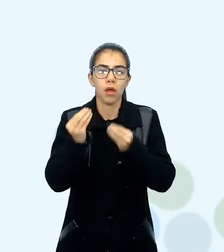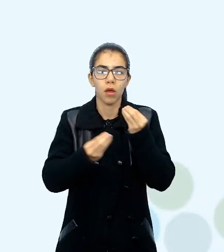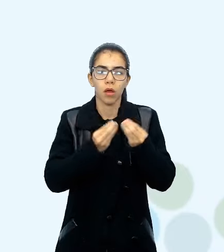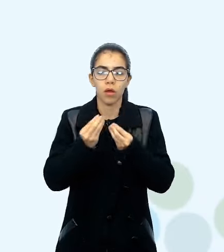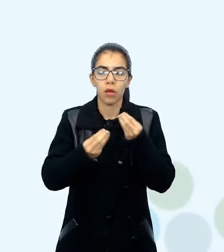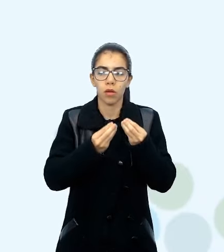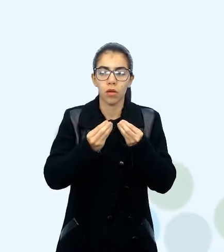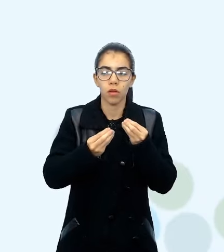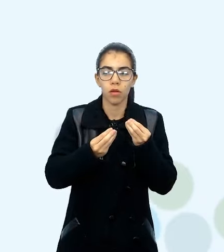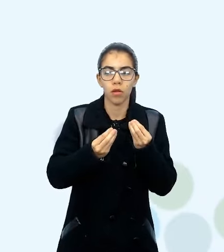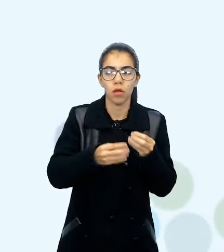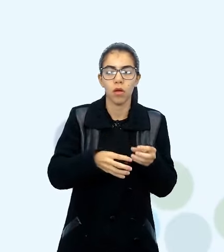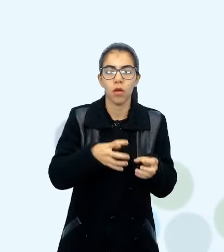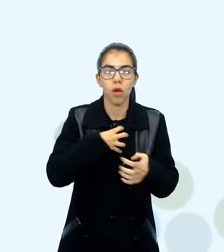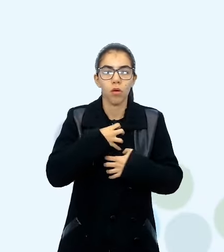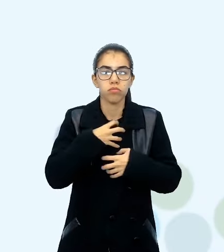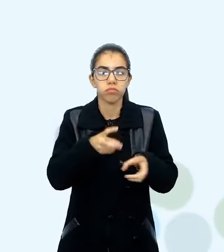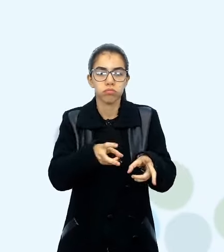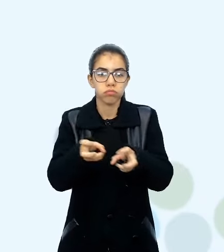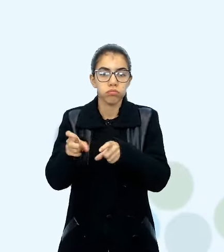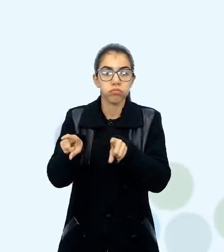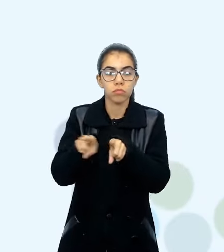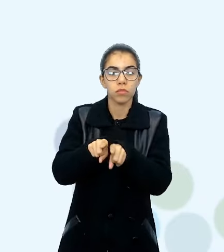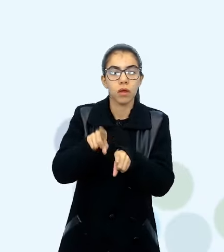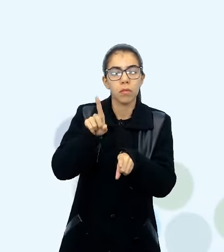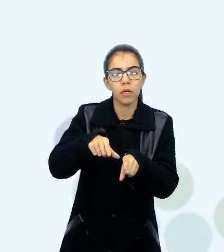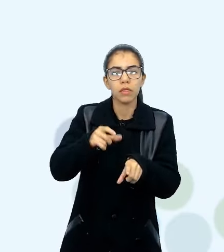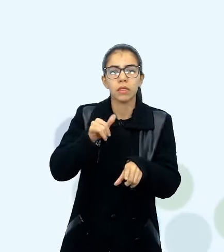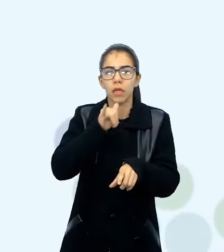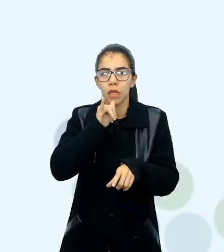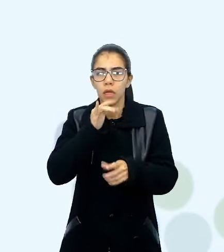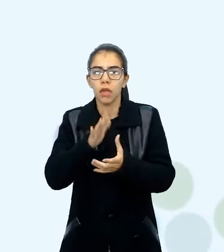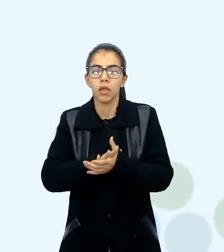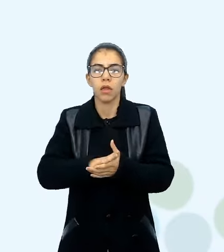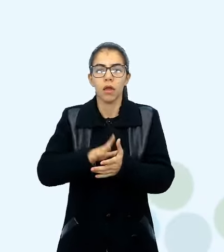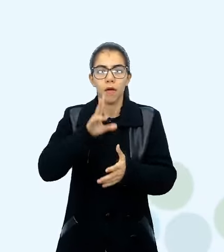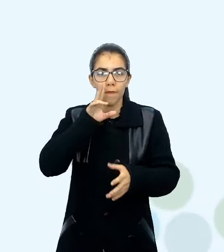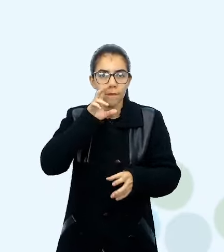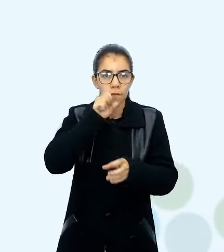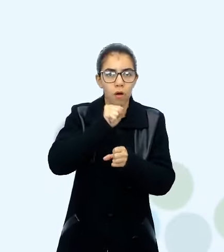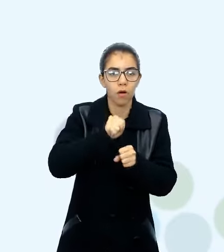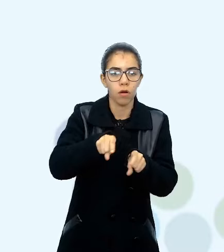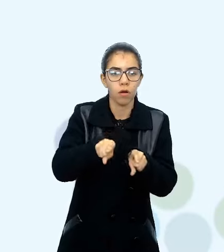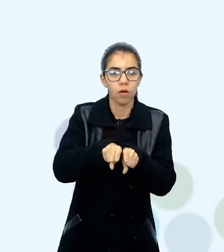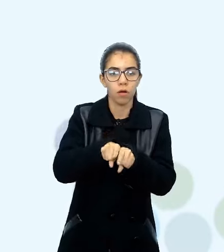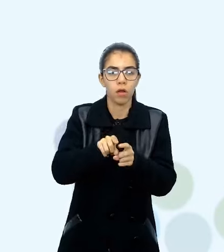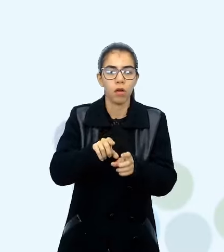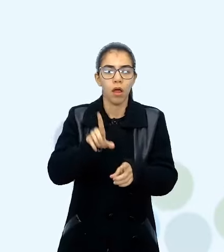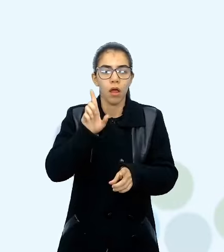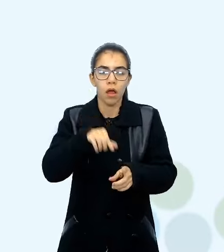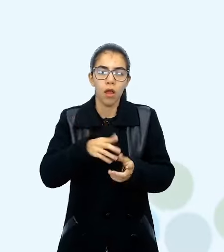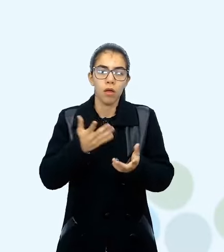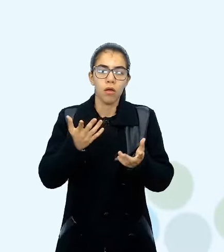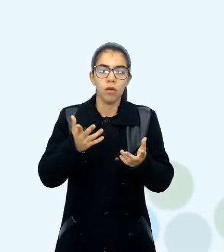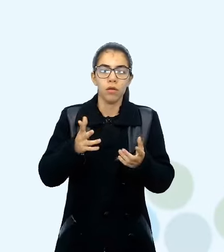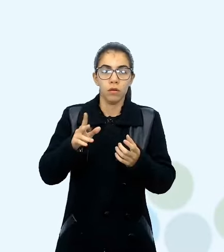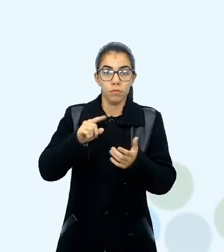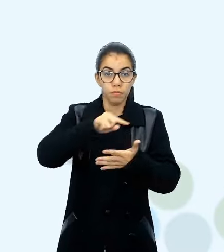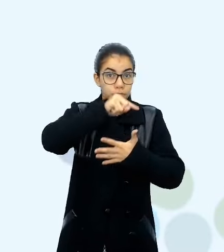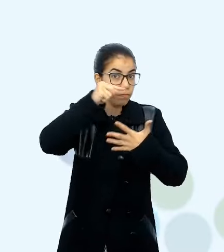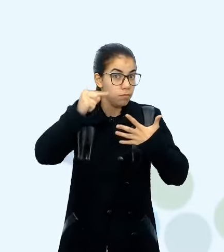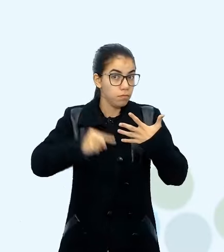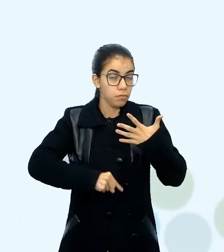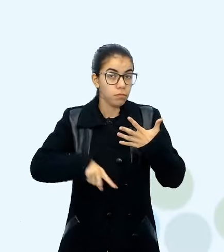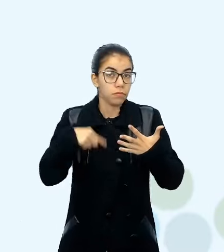está atenta, se ela tem uma intensidade, né, na resposta. Então, tudo isso vai nos ajudar